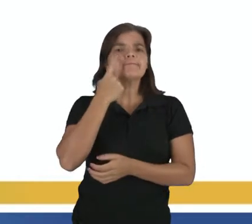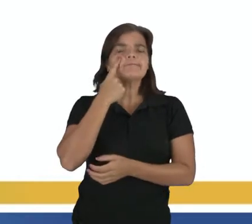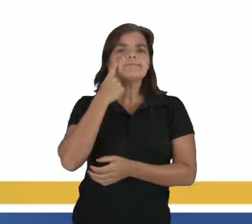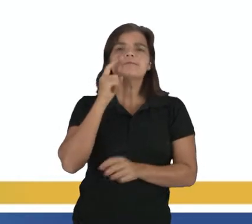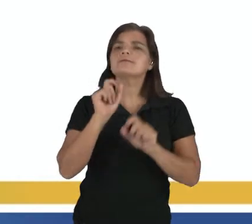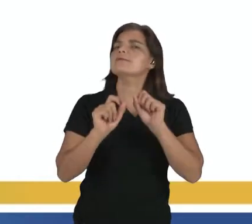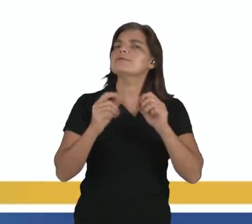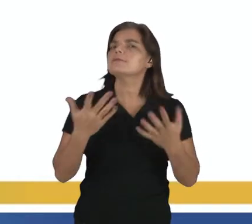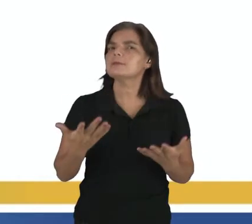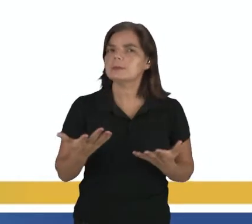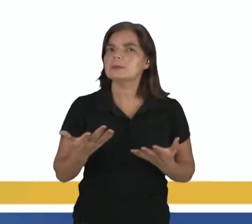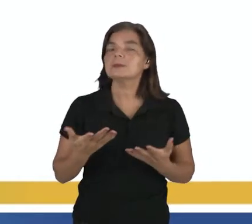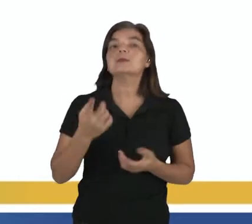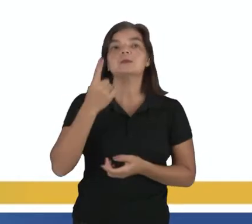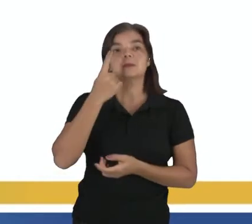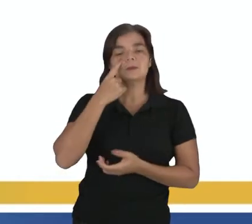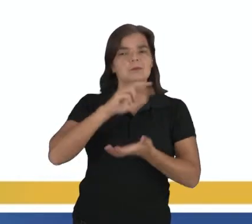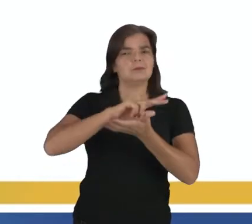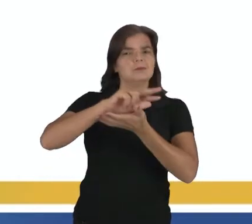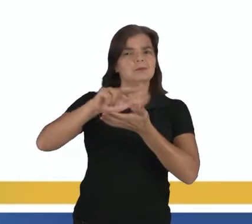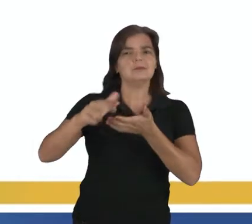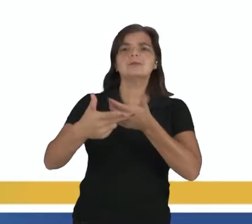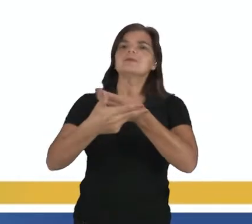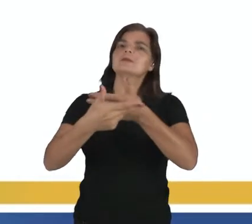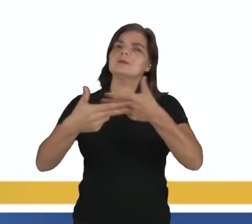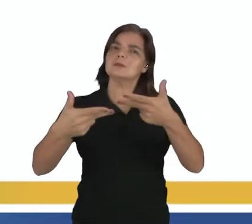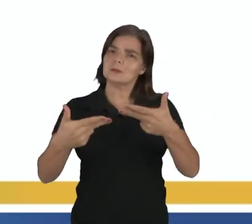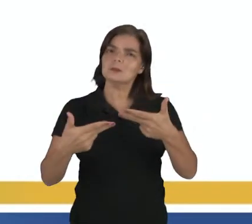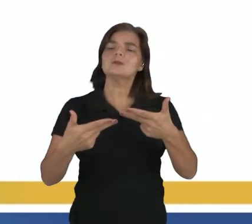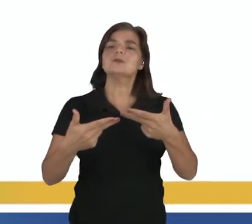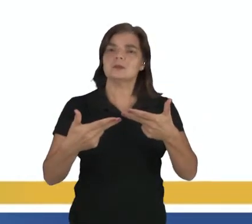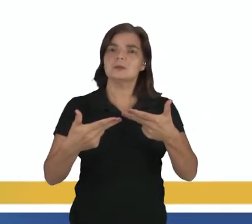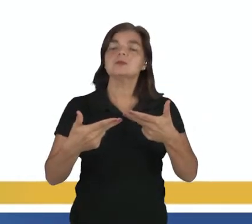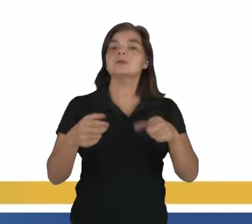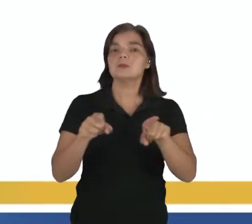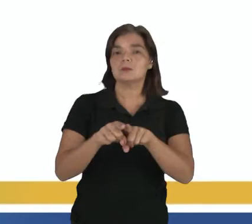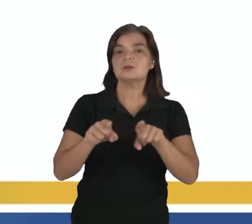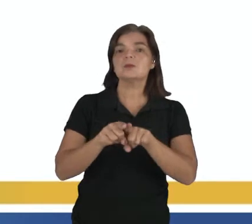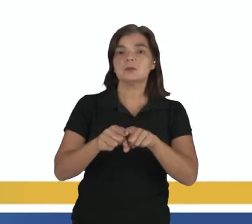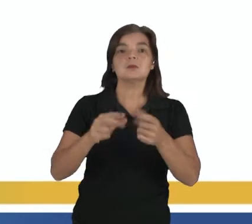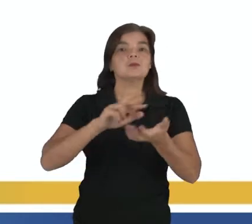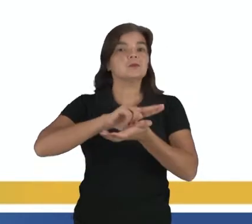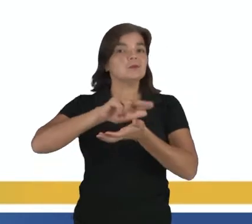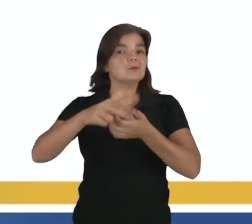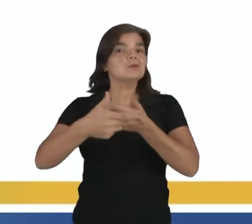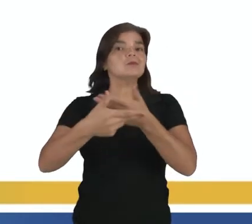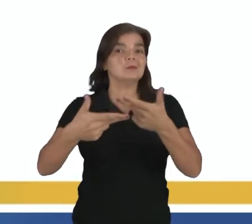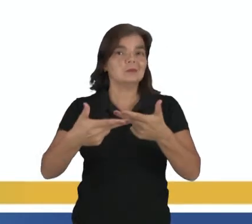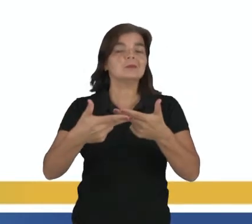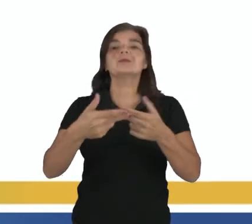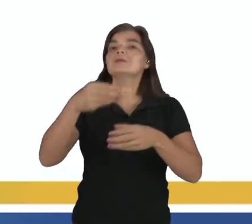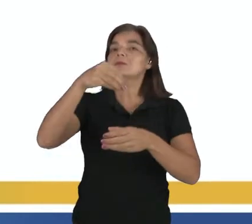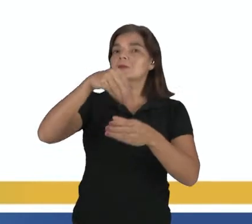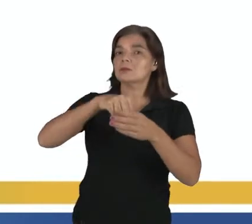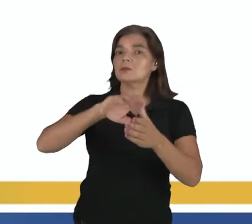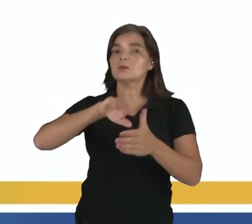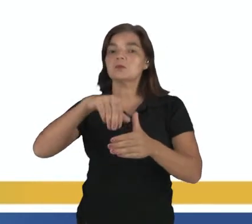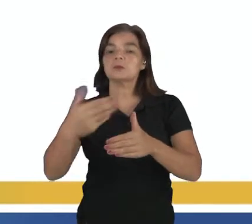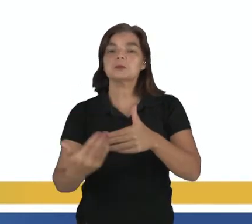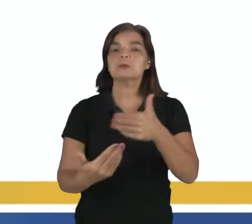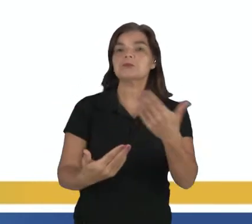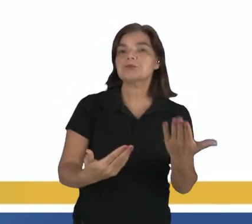estamos visualizando que vários objetos, vários bens, ou seja, várias coisas estão